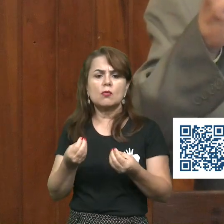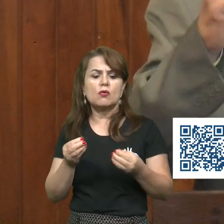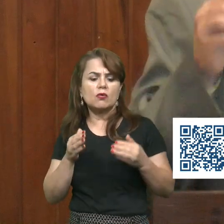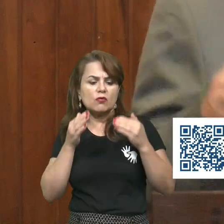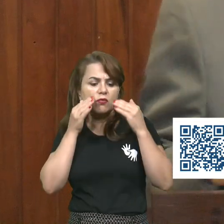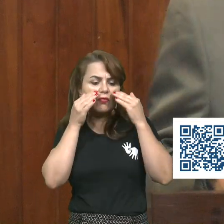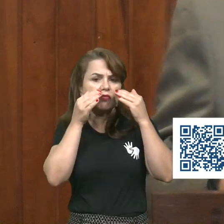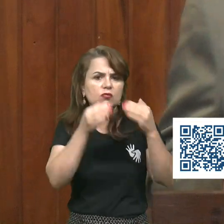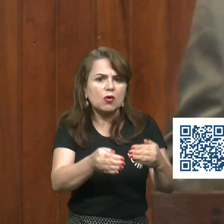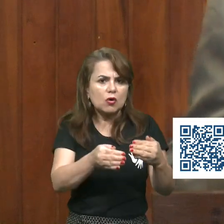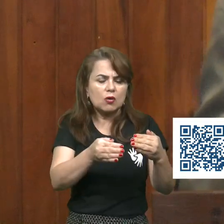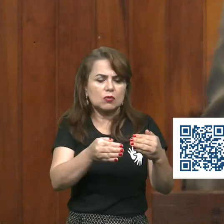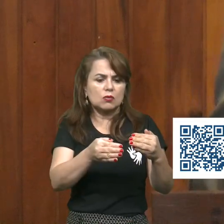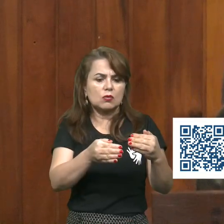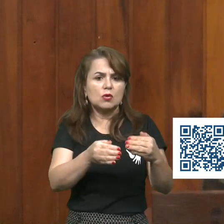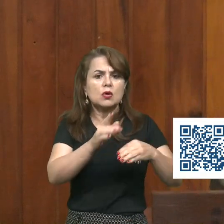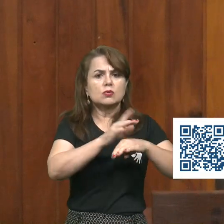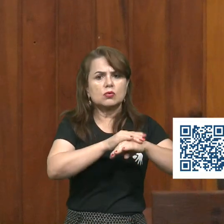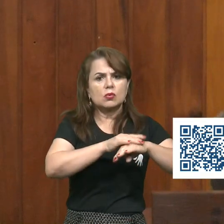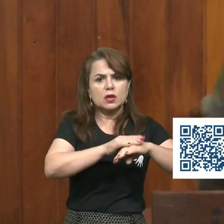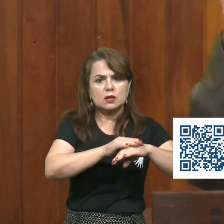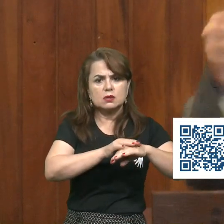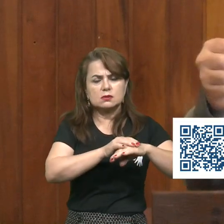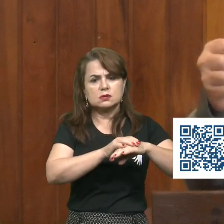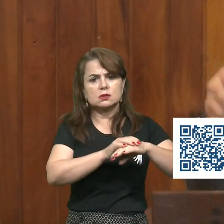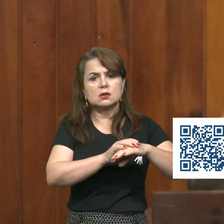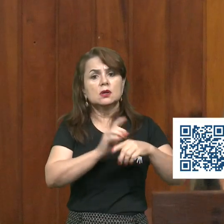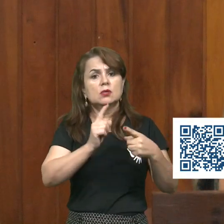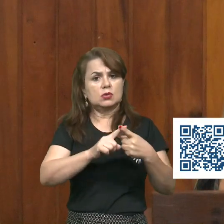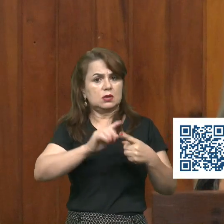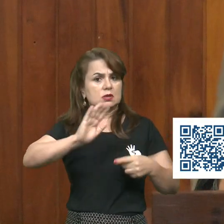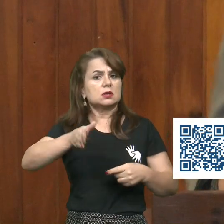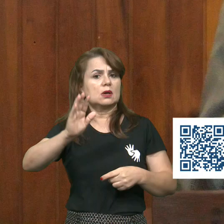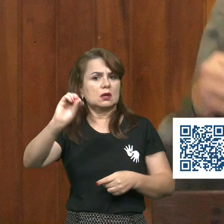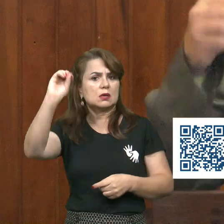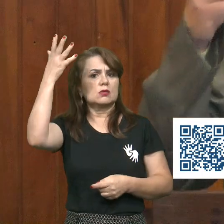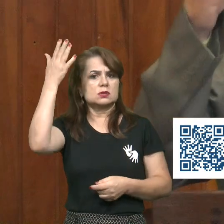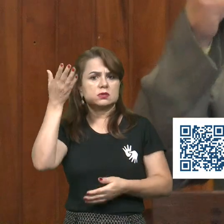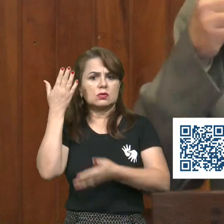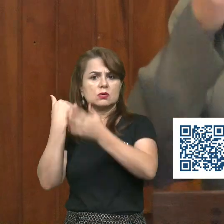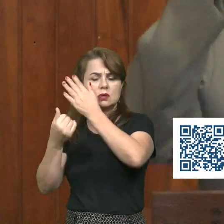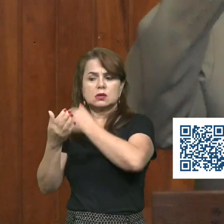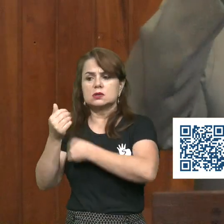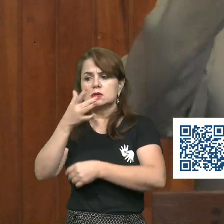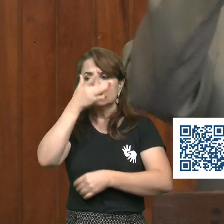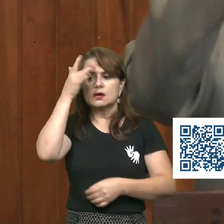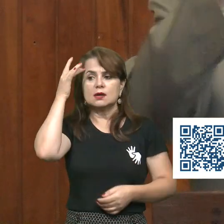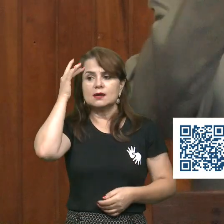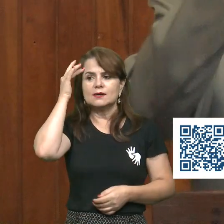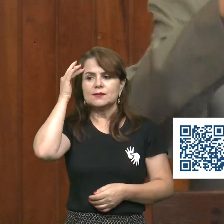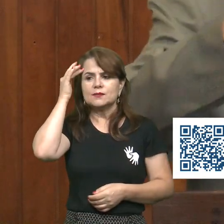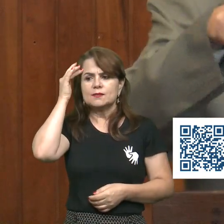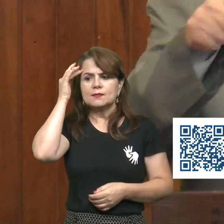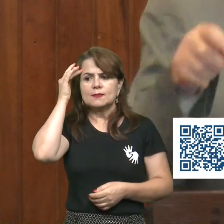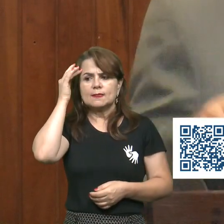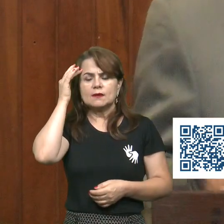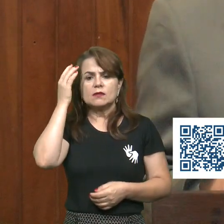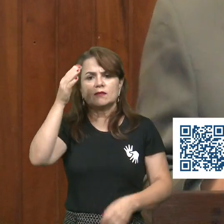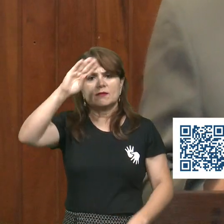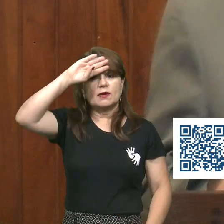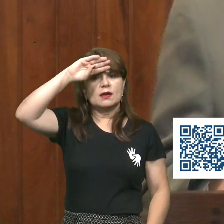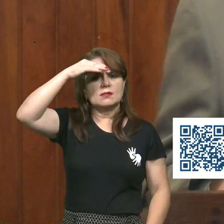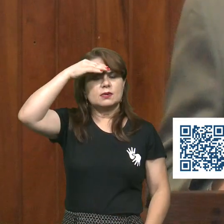transmissão após a confirmação de um caso de febre maculosa e o surgimento de novos casos na última